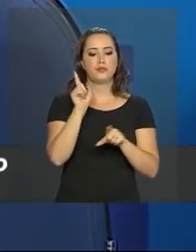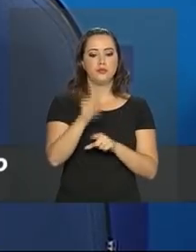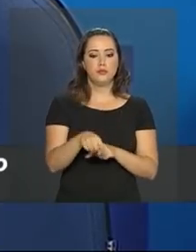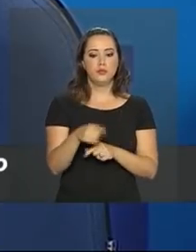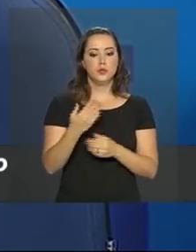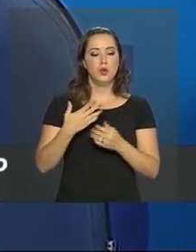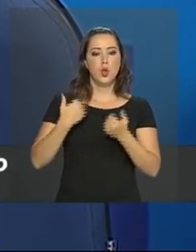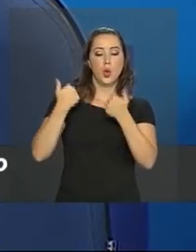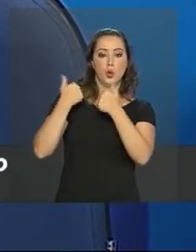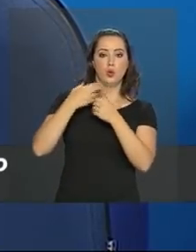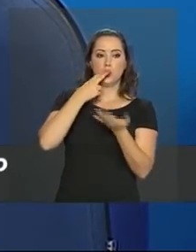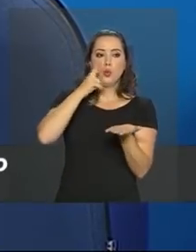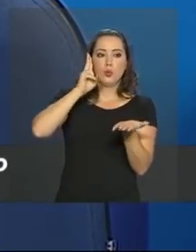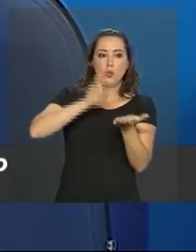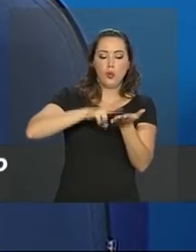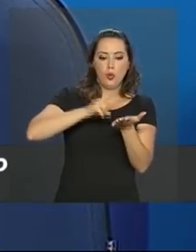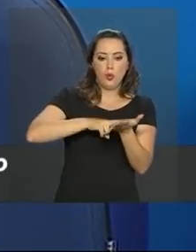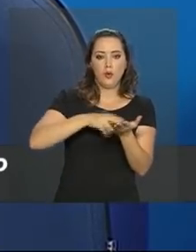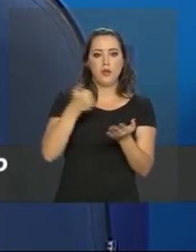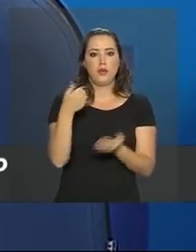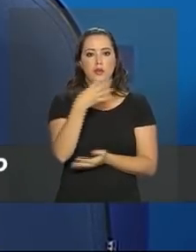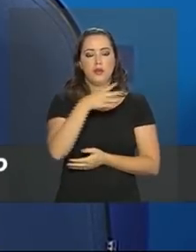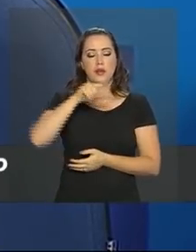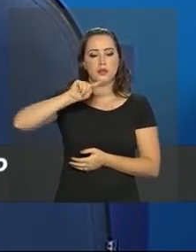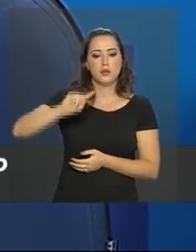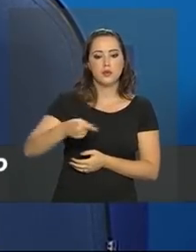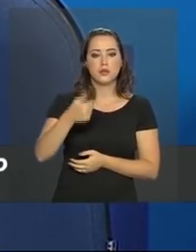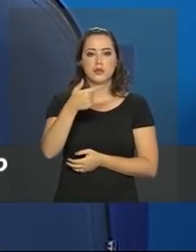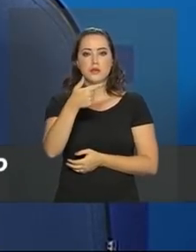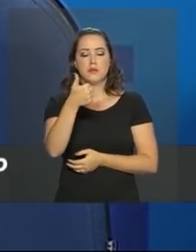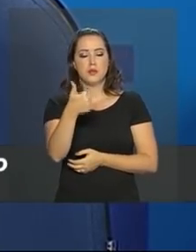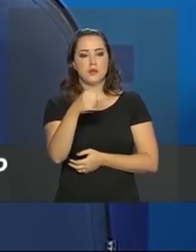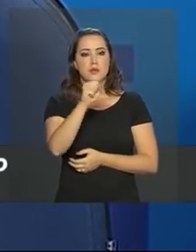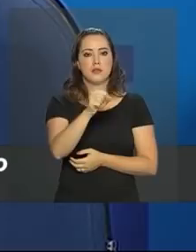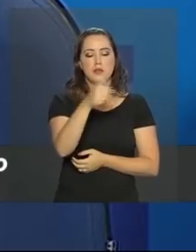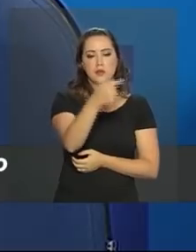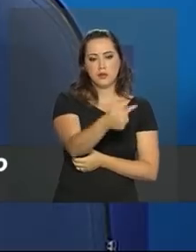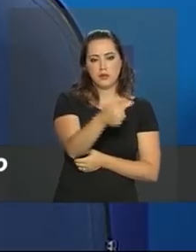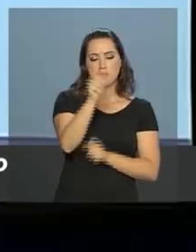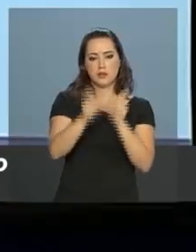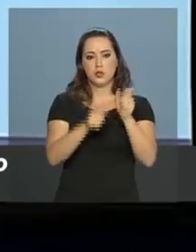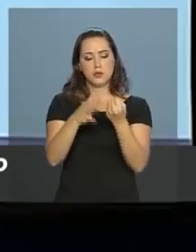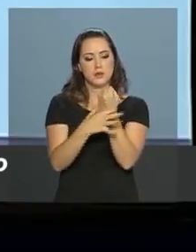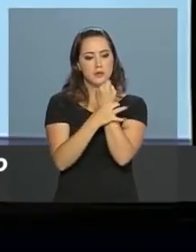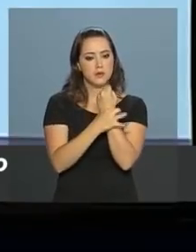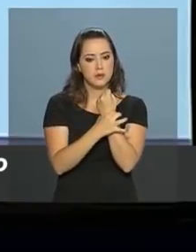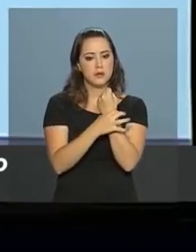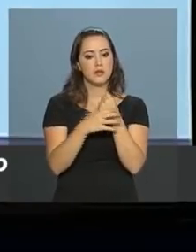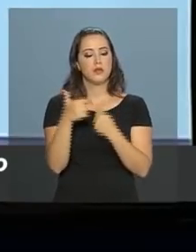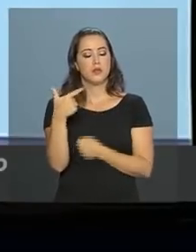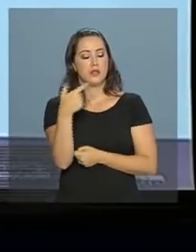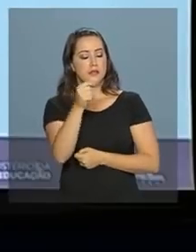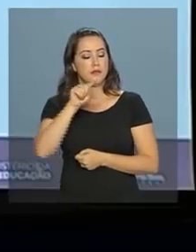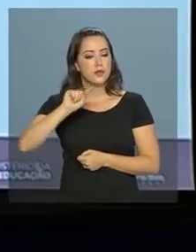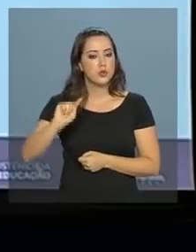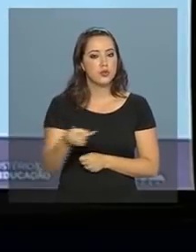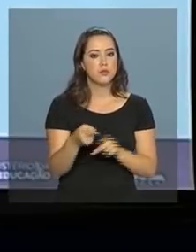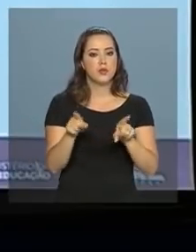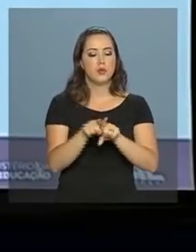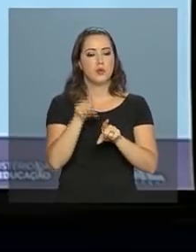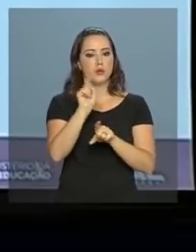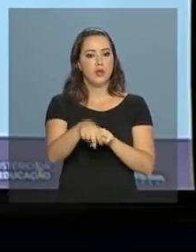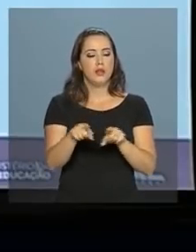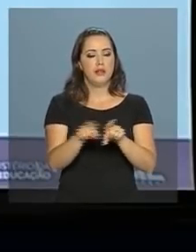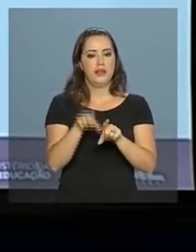do correio são 14.187 pessoas de segurança 20 mil os kits de